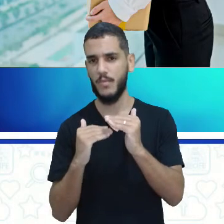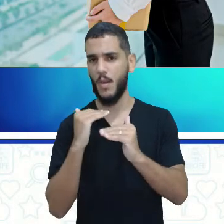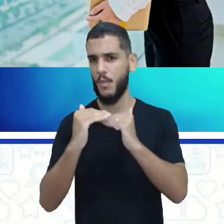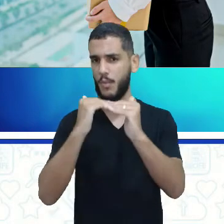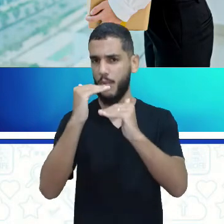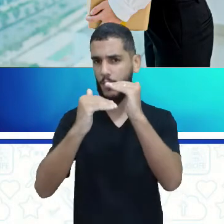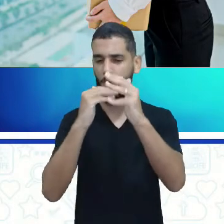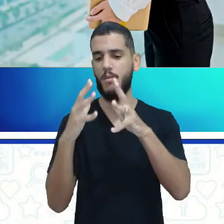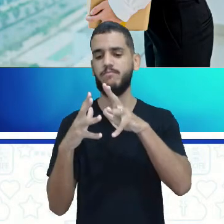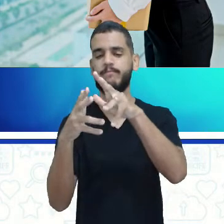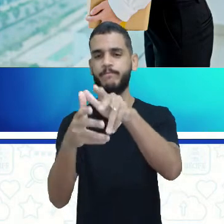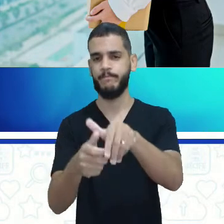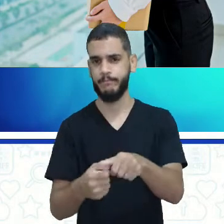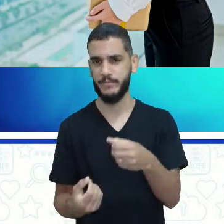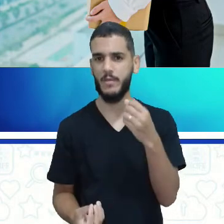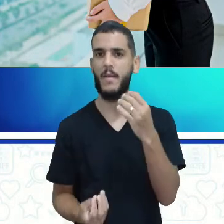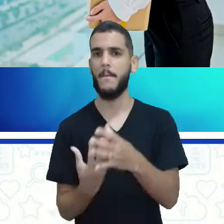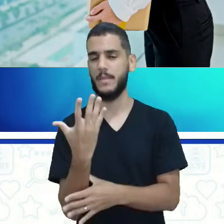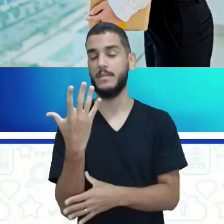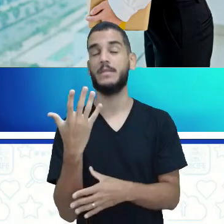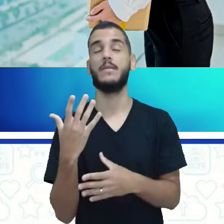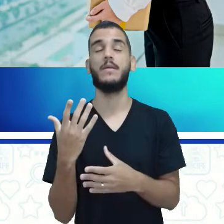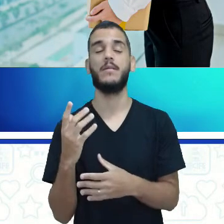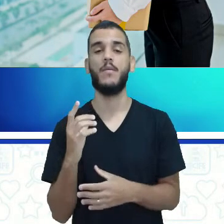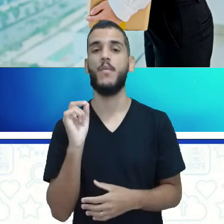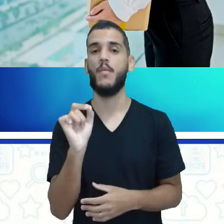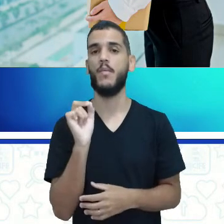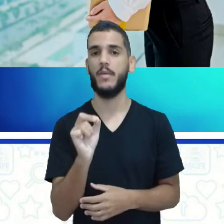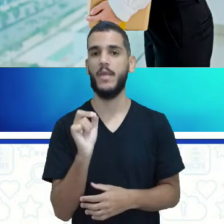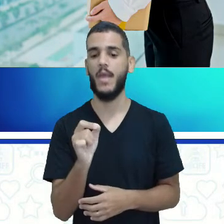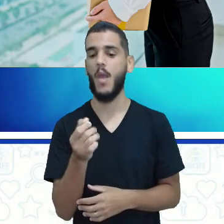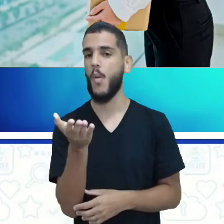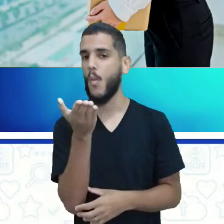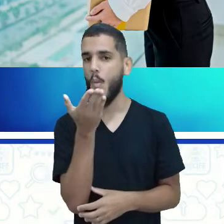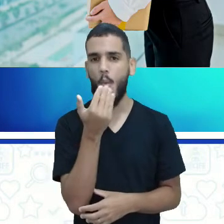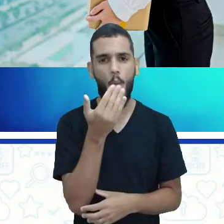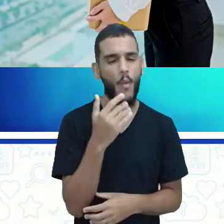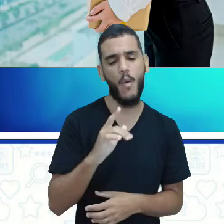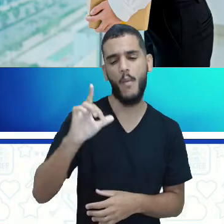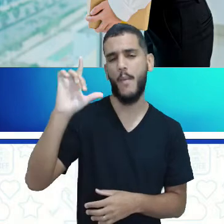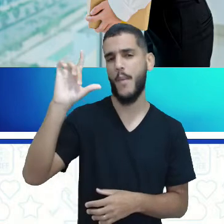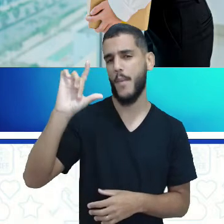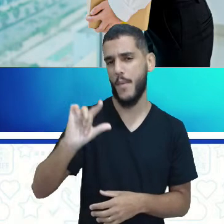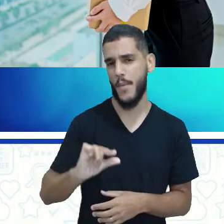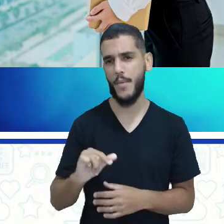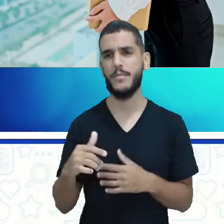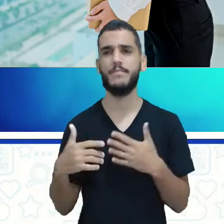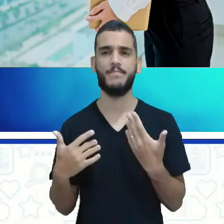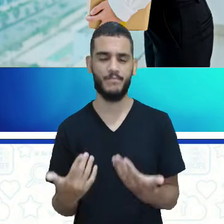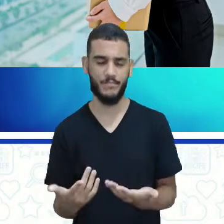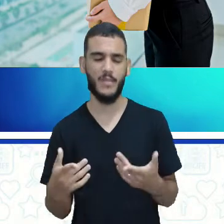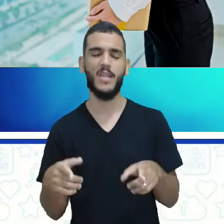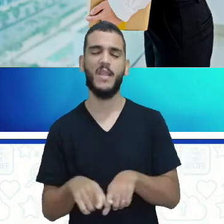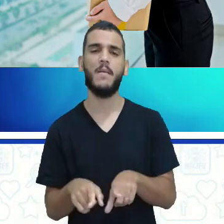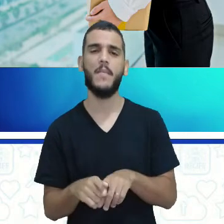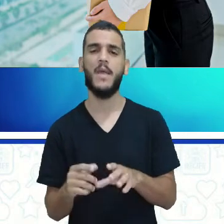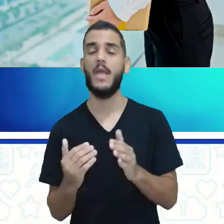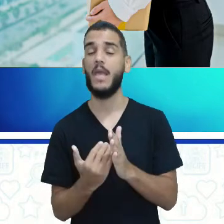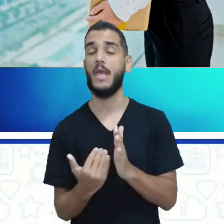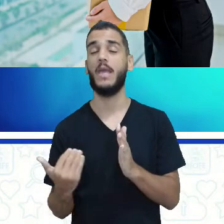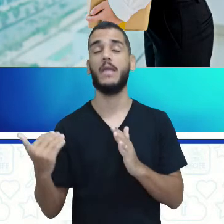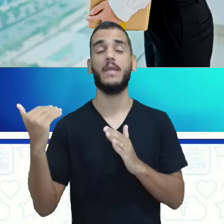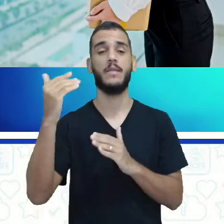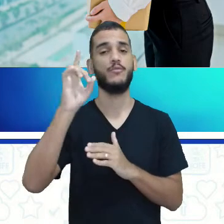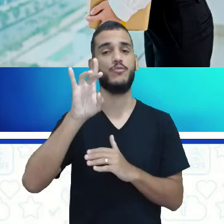na produção, o mesmo não acontece com o consumo, uma vez que o consumo, cresce somente em